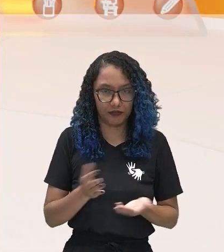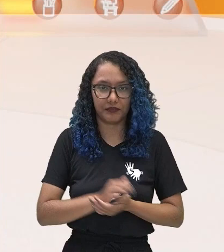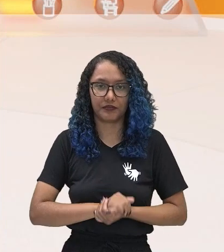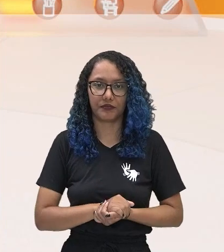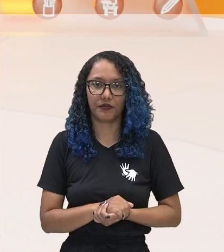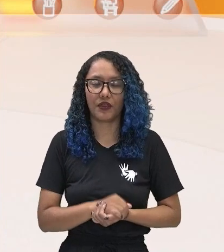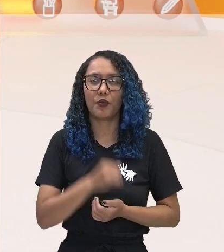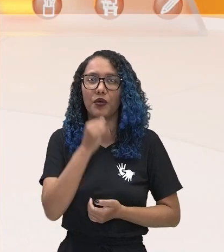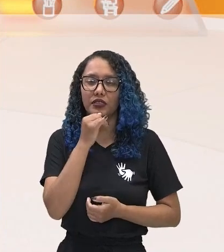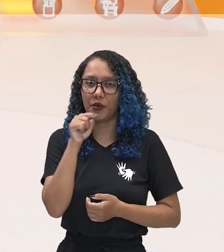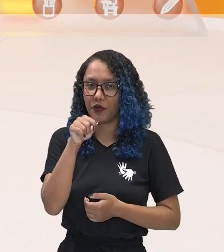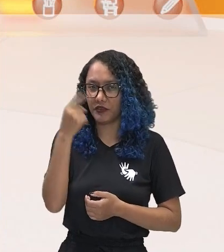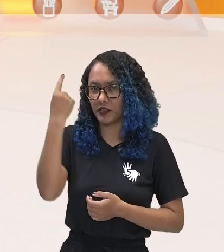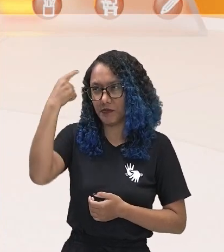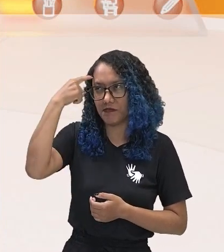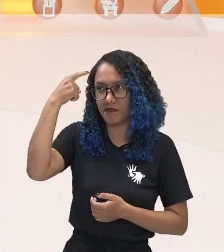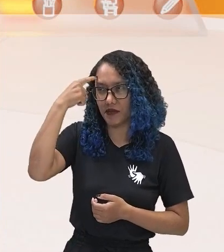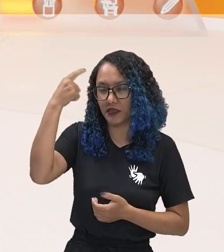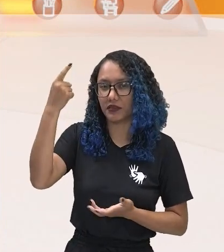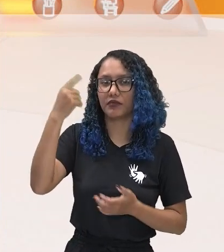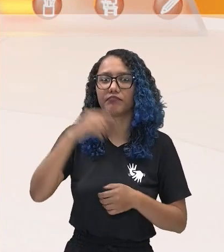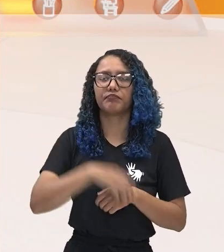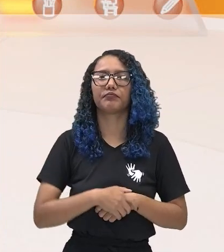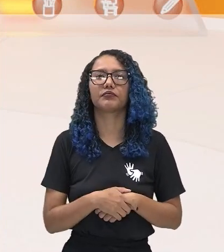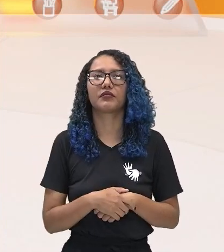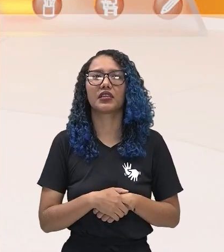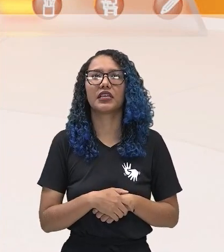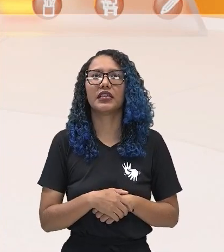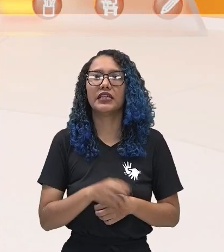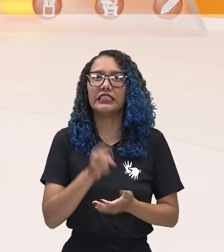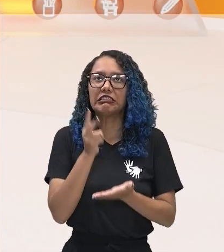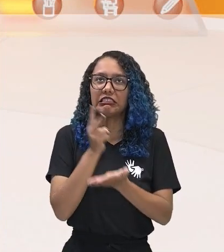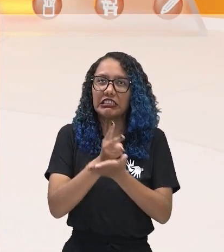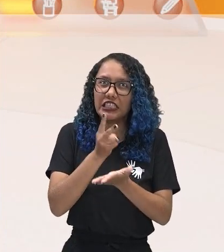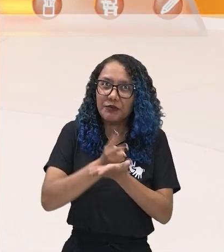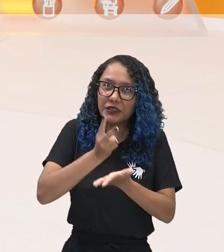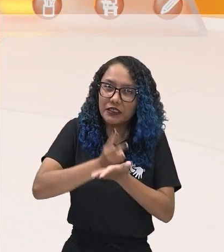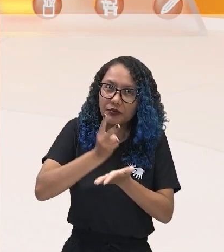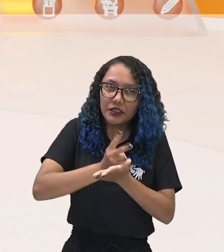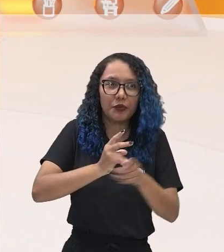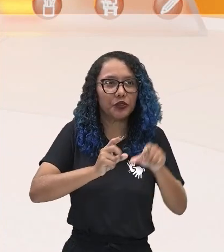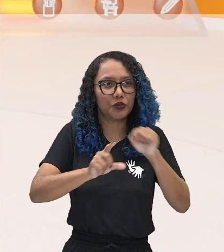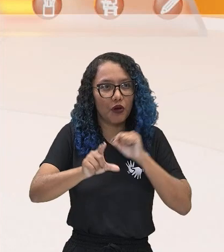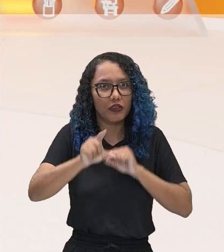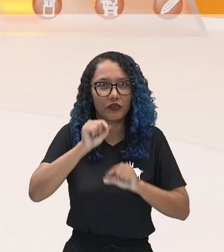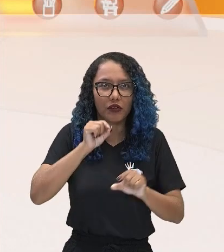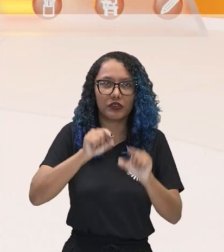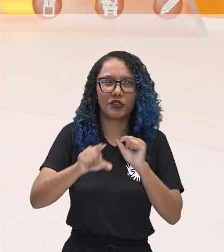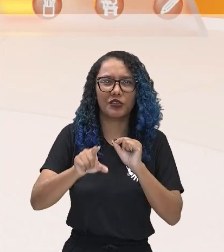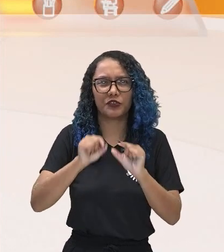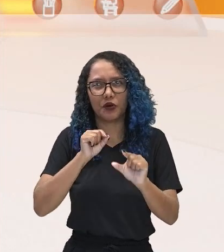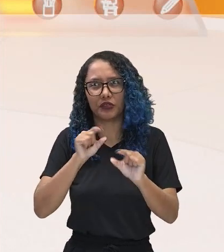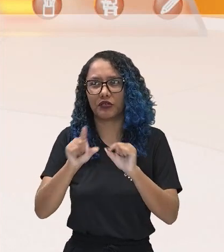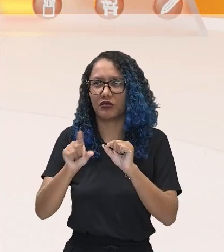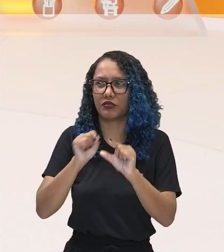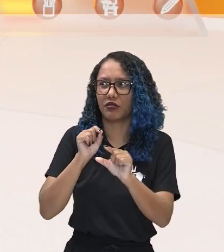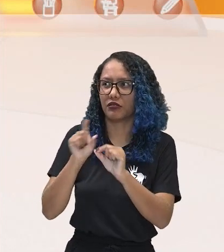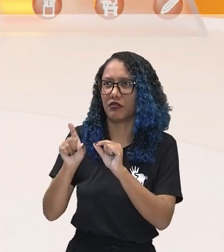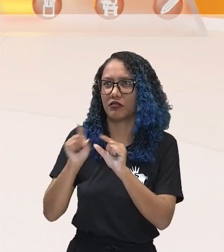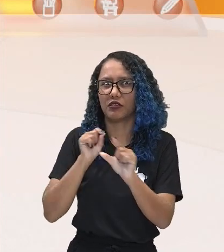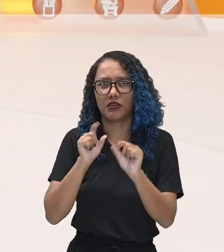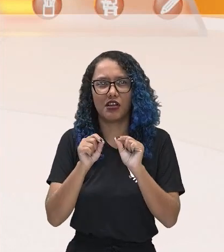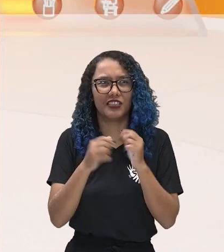Imagina vocês, ter de escolher a todo instante é angustiante. É ou não é